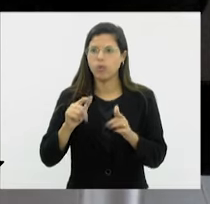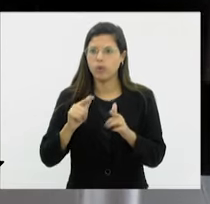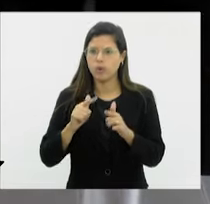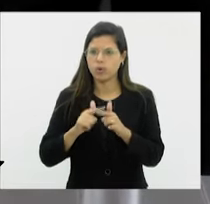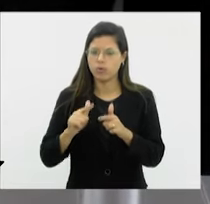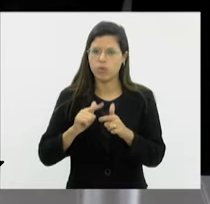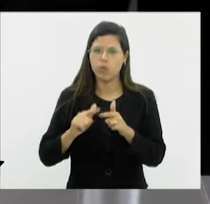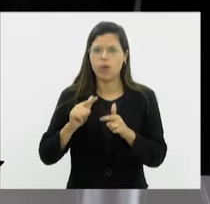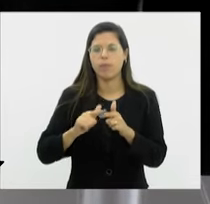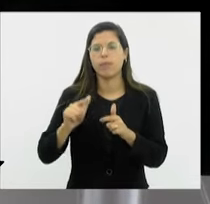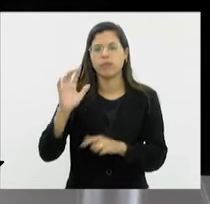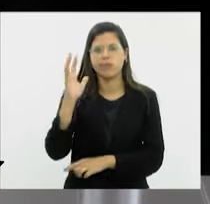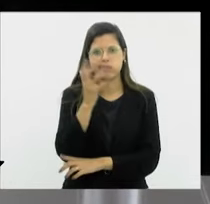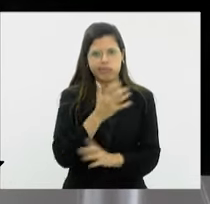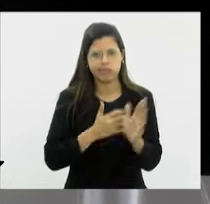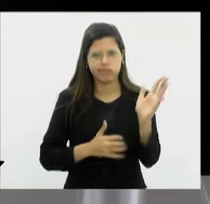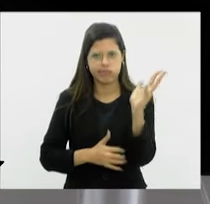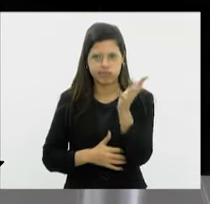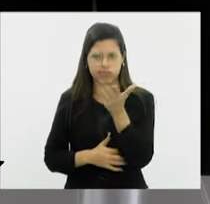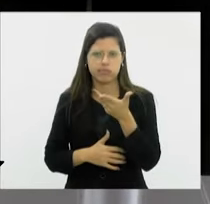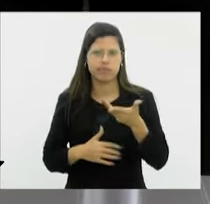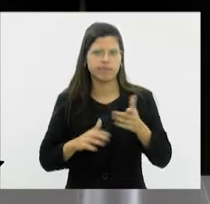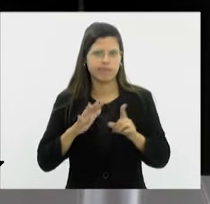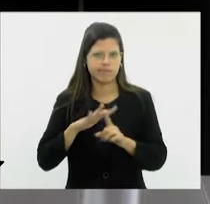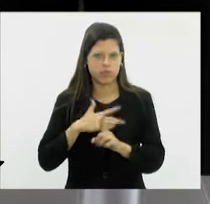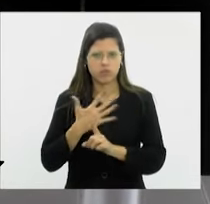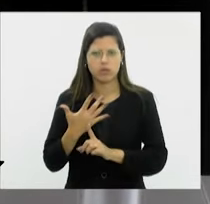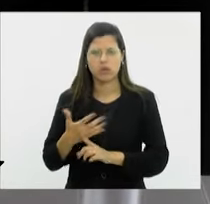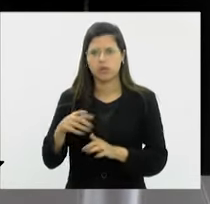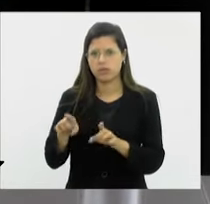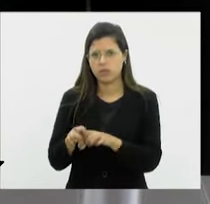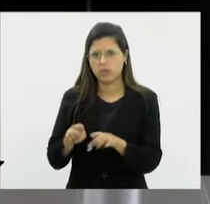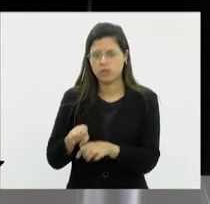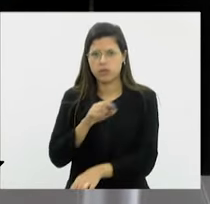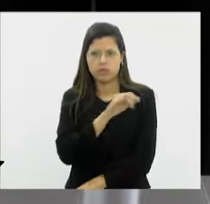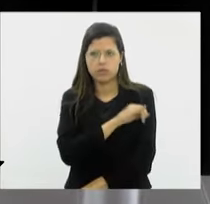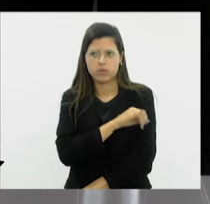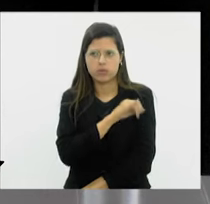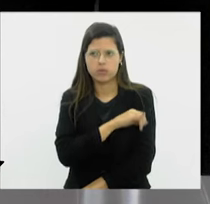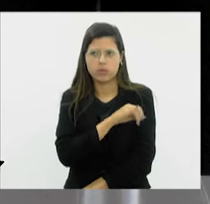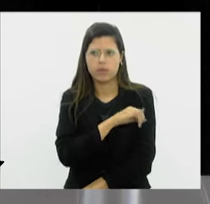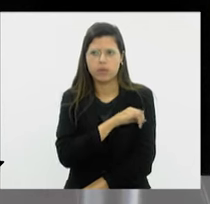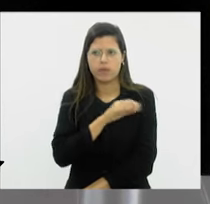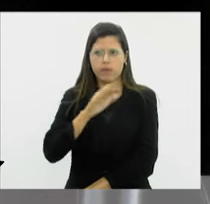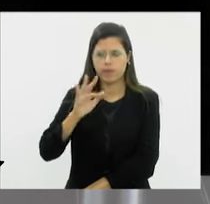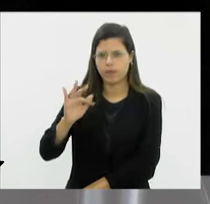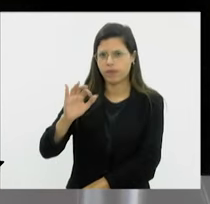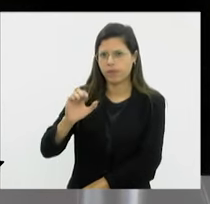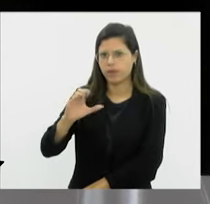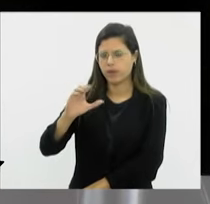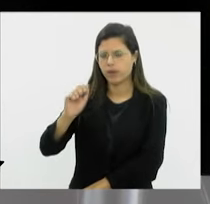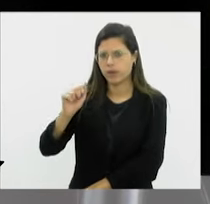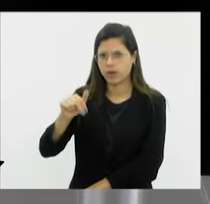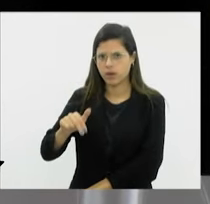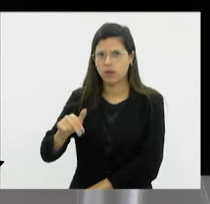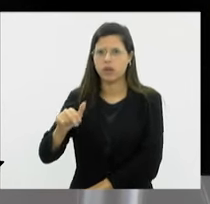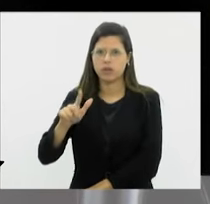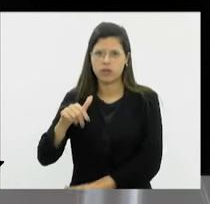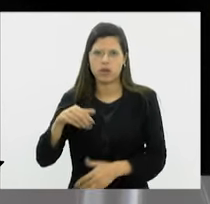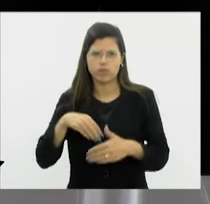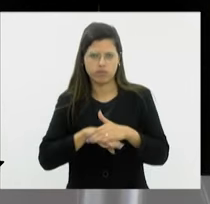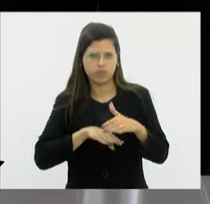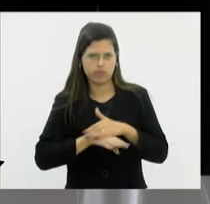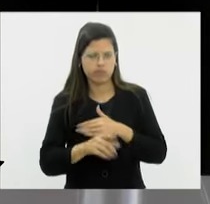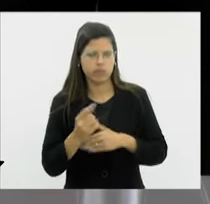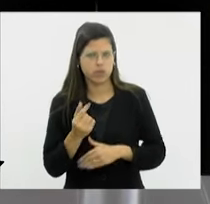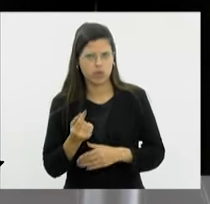onde pode tirar, dos fundos. Verdade. Perfeito. E do Rio de Janeiro, ficou FECAM, Fundo Estadual de Combate à Pobreza. Então,